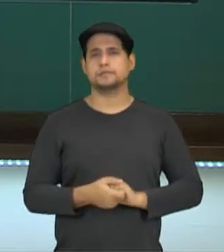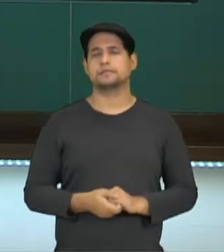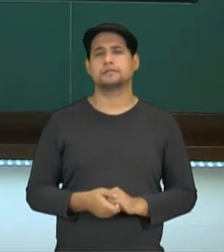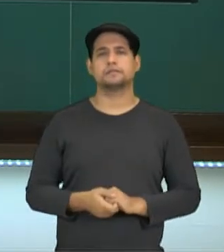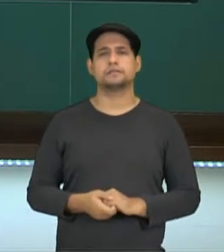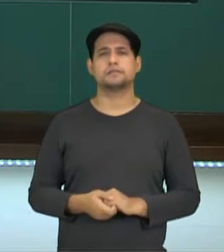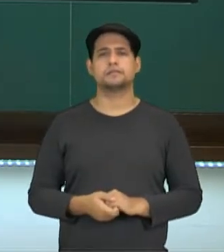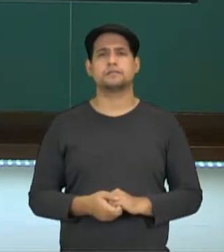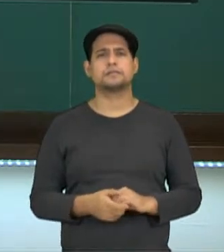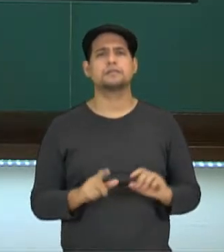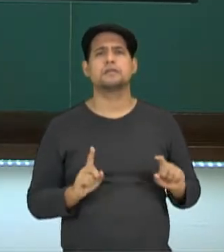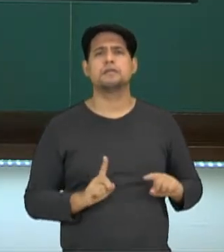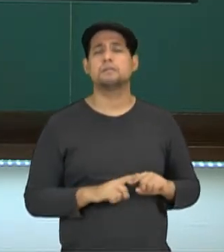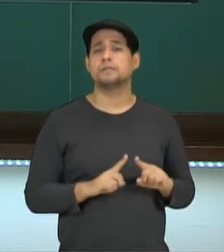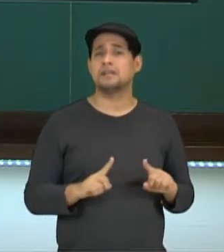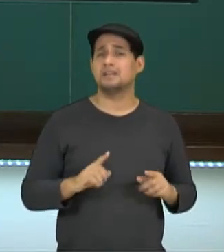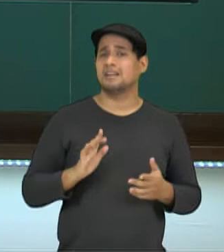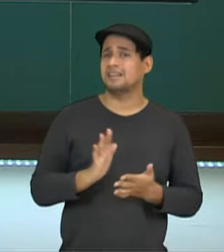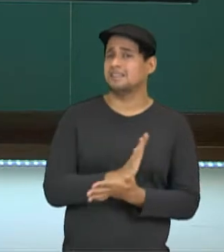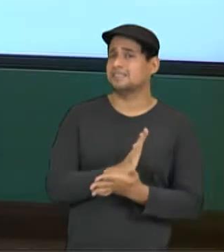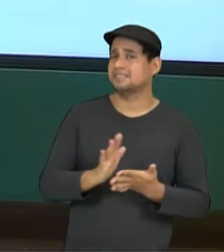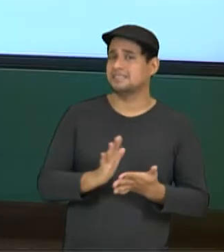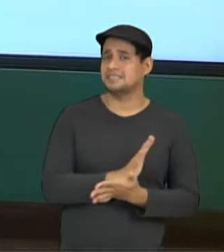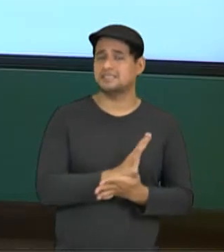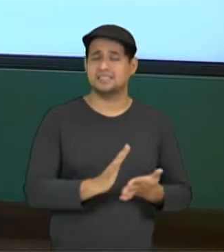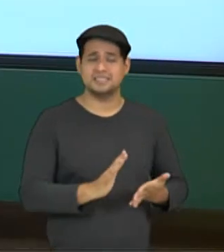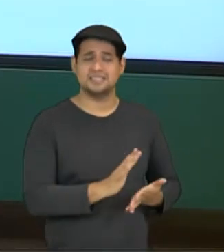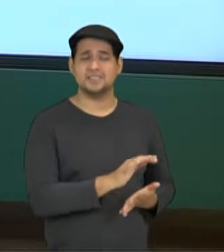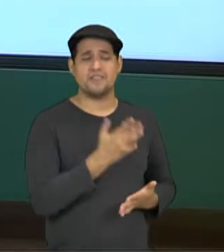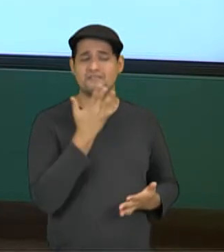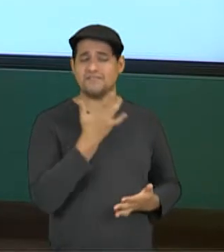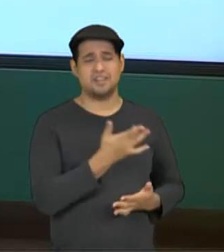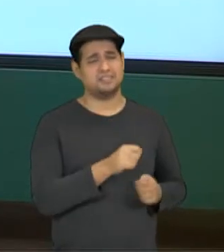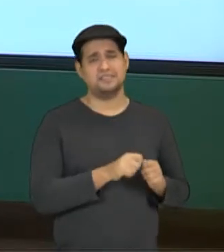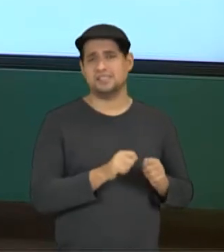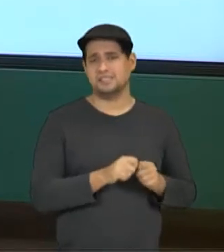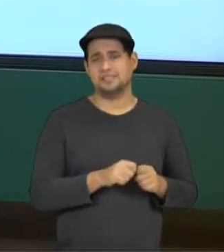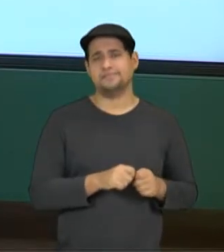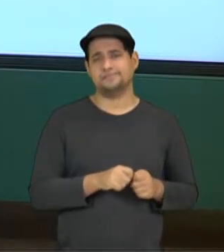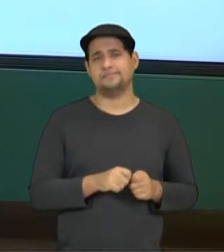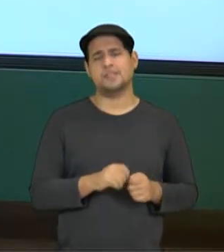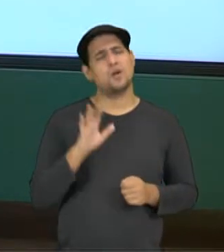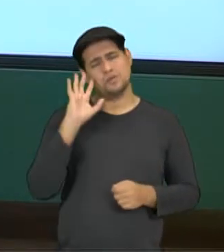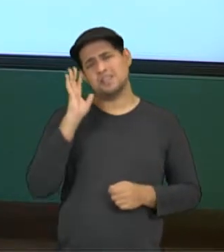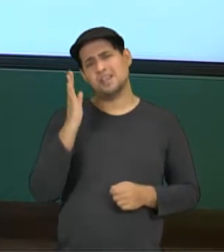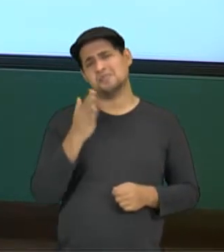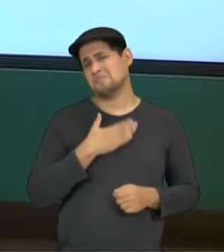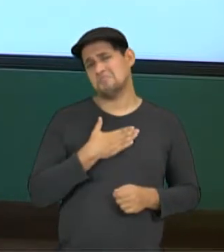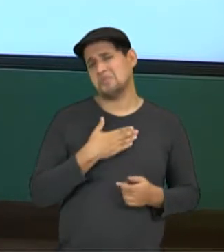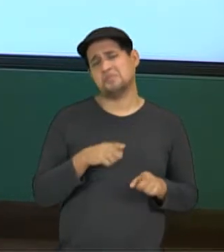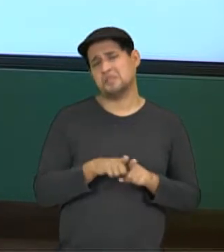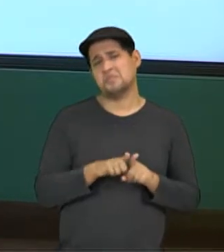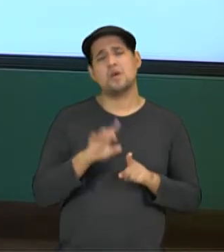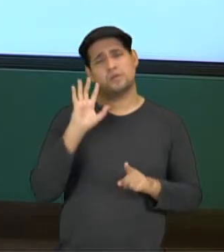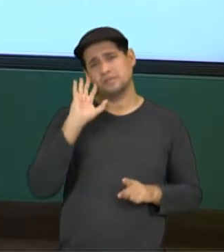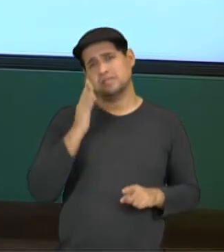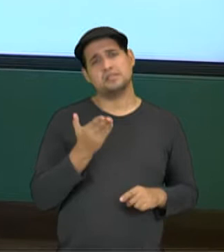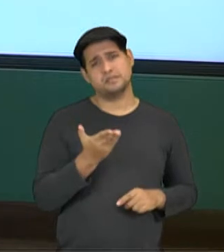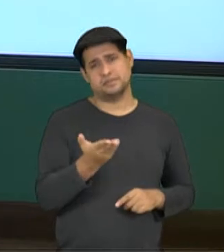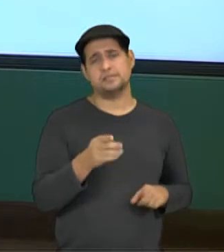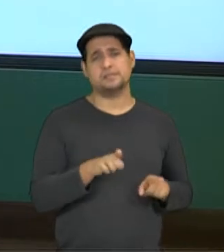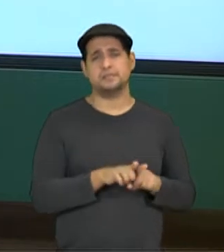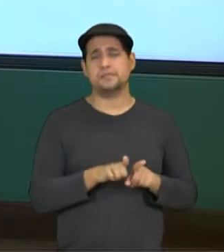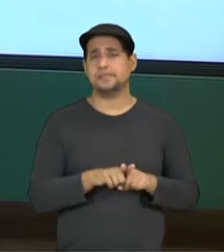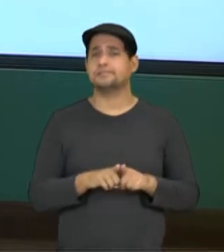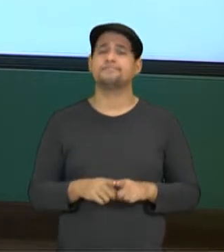Beleza? Pessoal, às vezes uma tarefa pode não ser fácil de executar, né? Acontece comigo, muito provavelmente acontece com